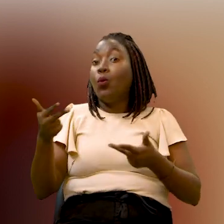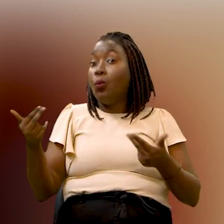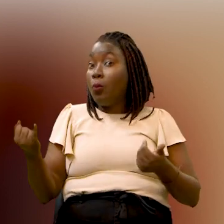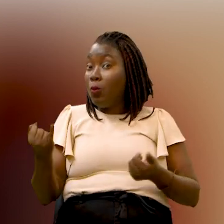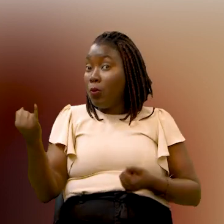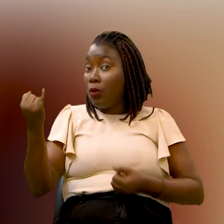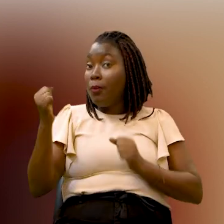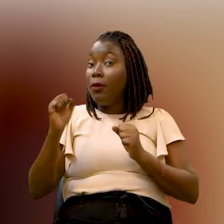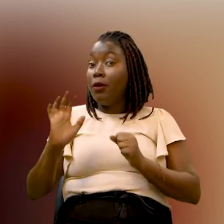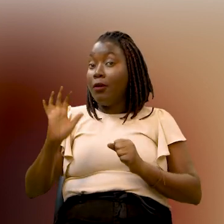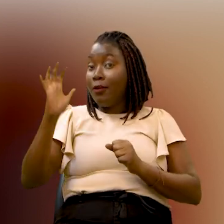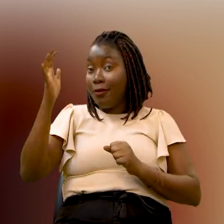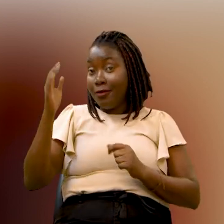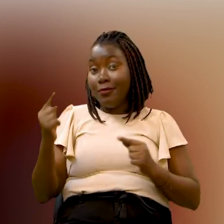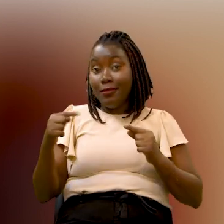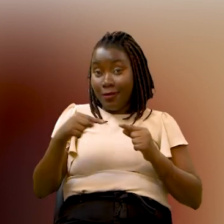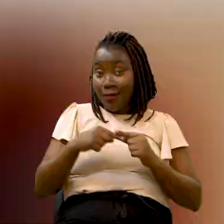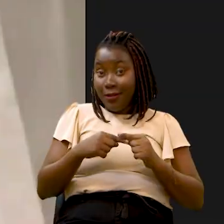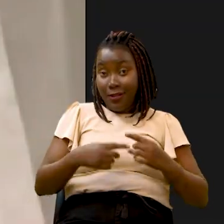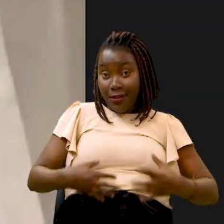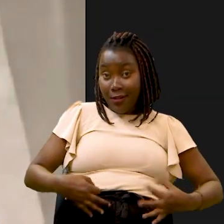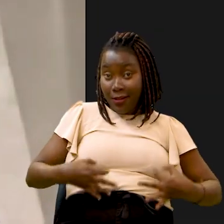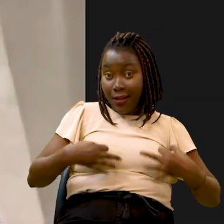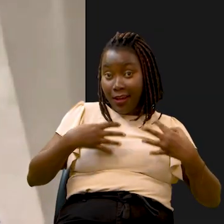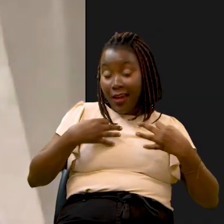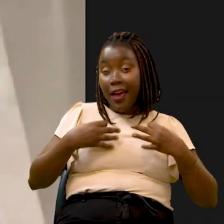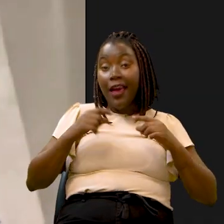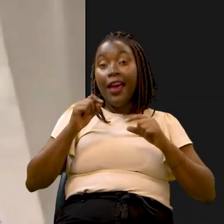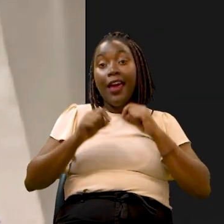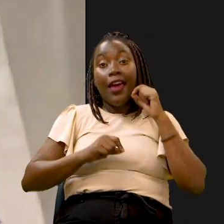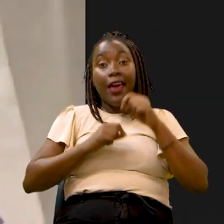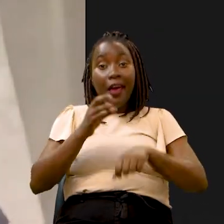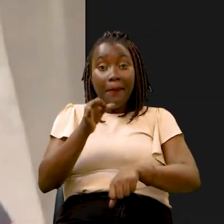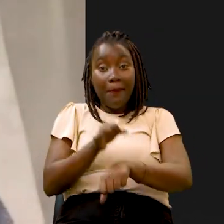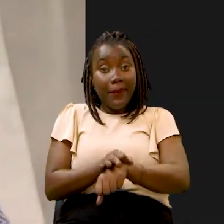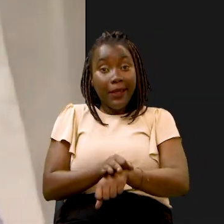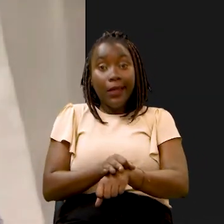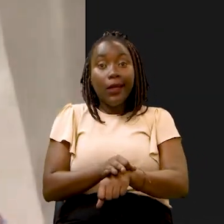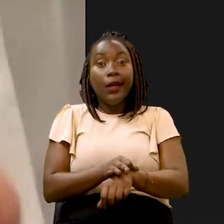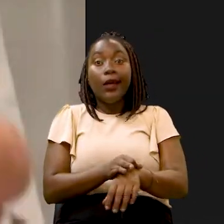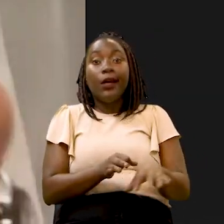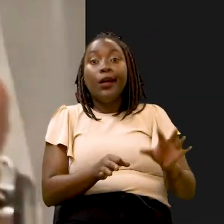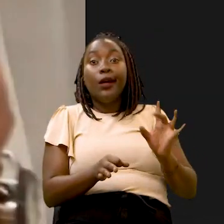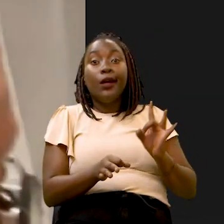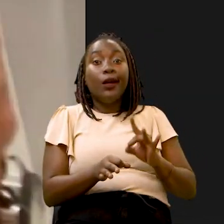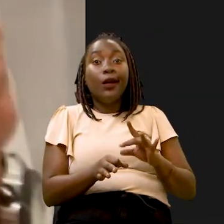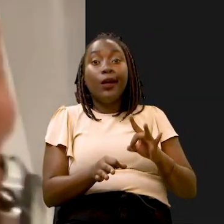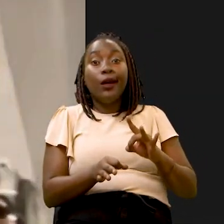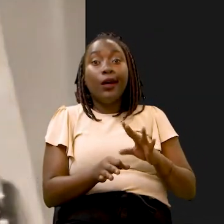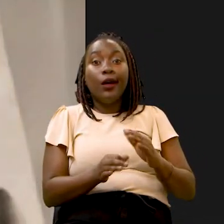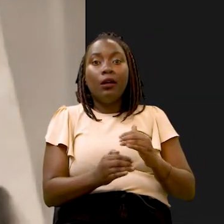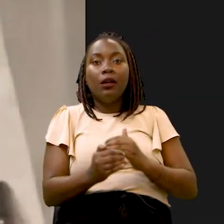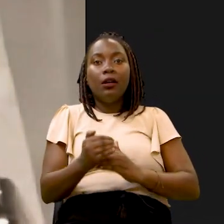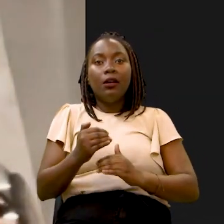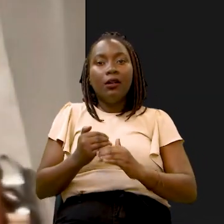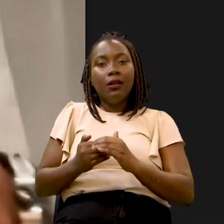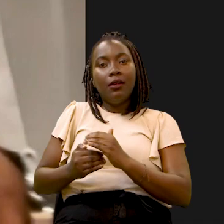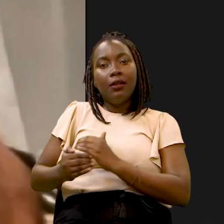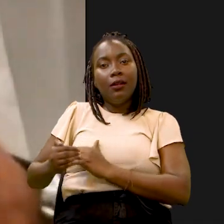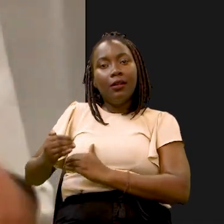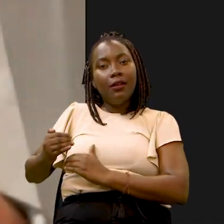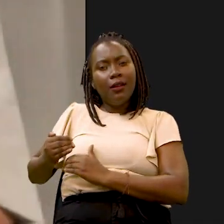Uma outra coisa muito importante que pode acontecer no caso dos melanomas é que a pinta espontaneamente